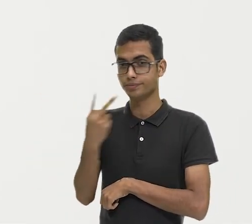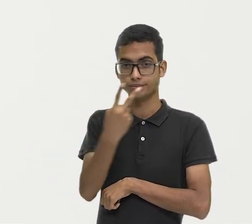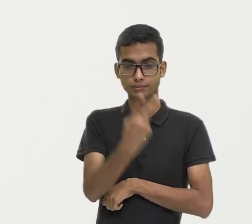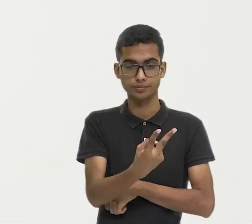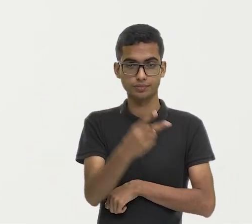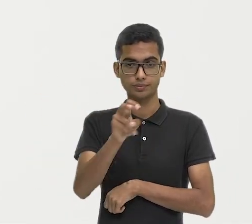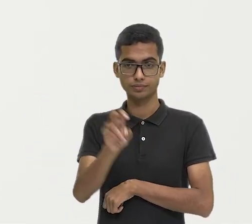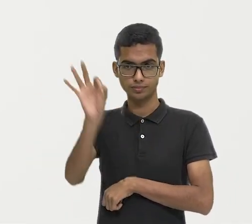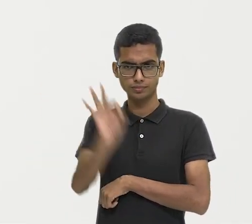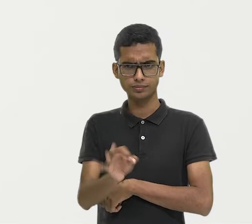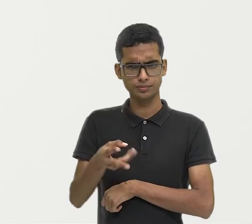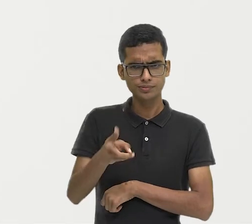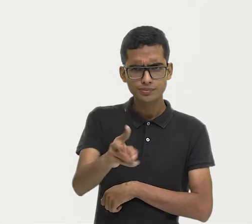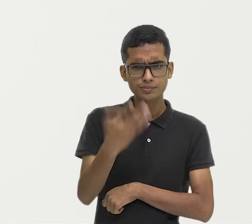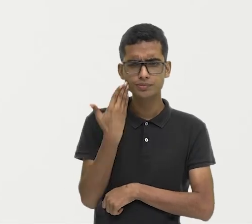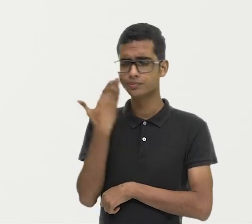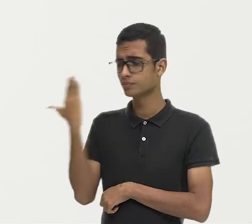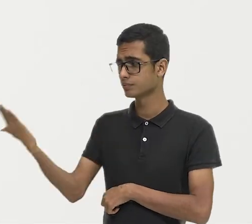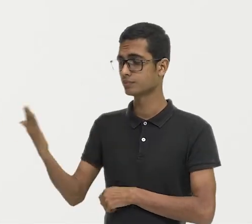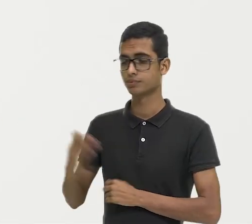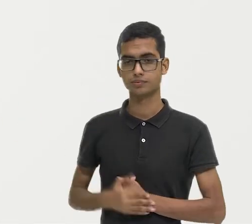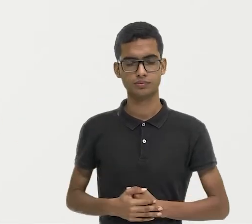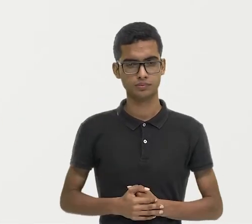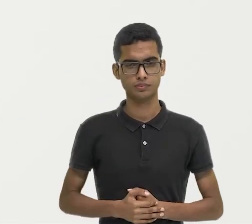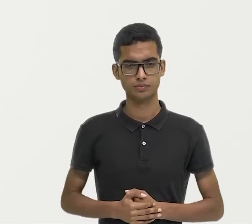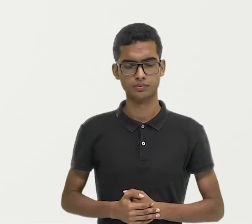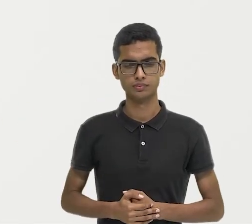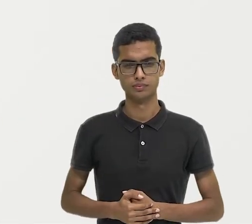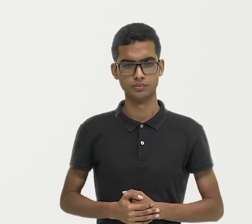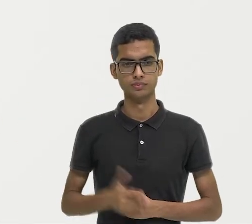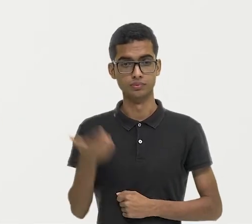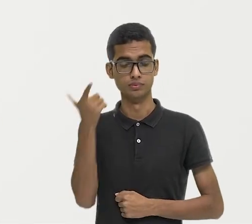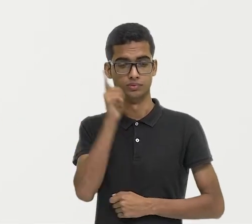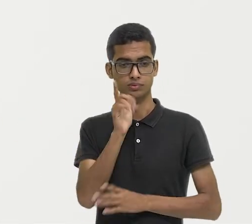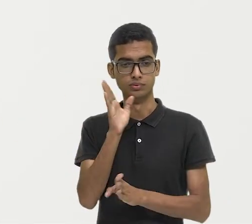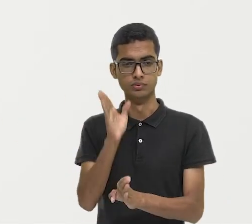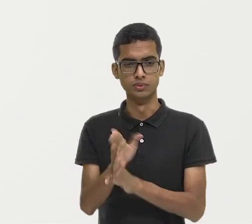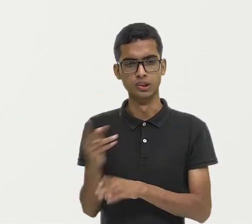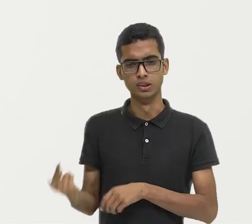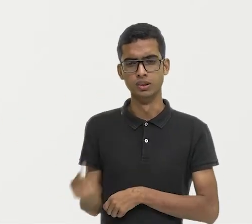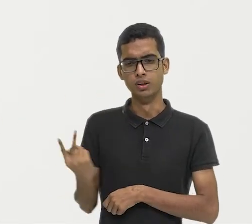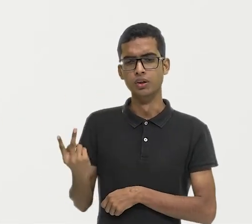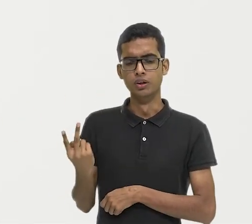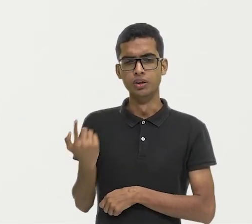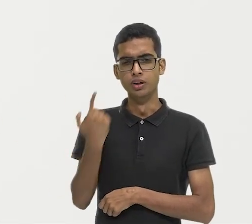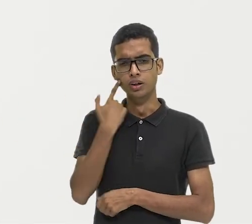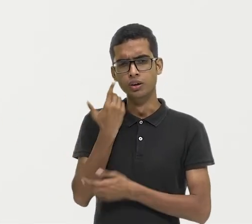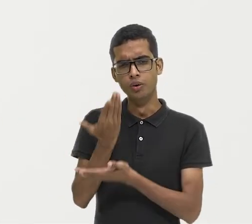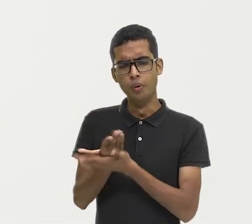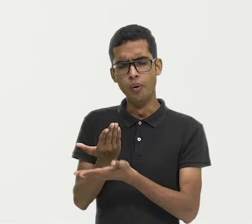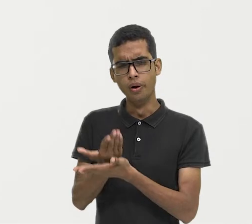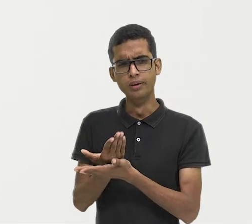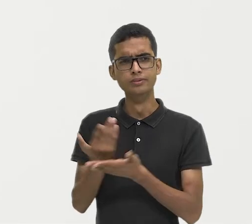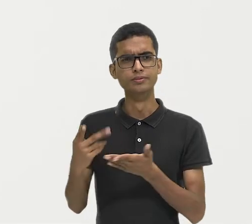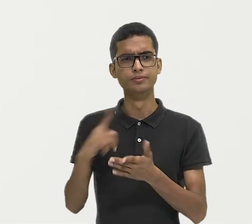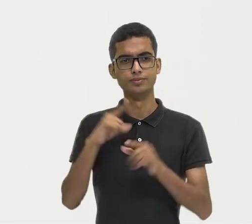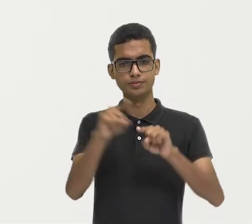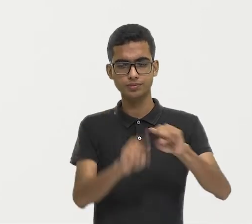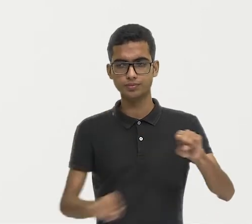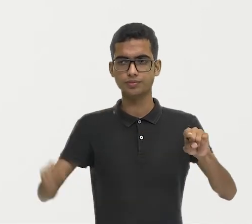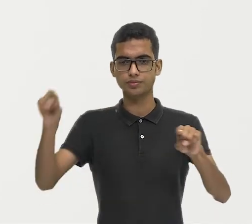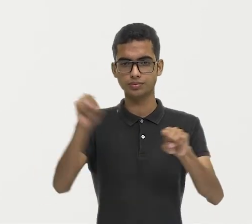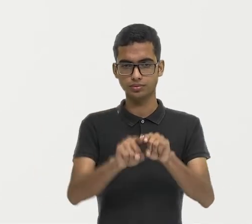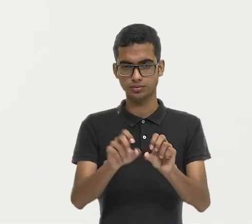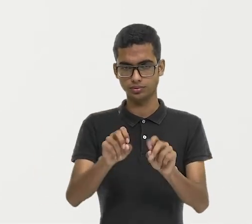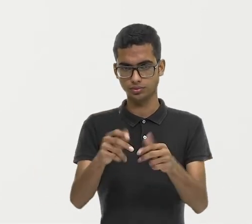a 25%. Sempre será dessa maneira que você vai encontrar o valor trabalhando com o